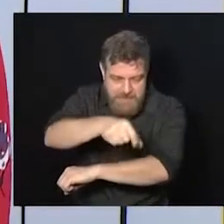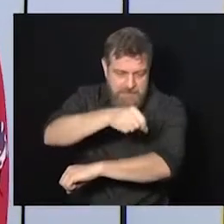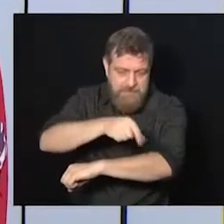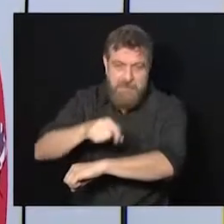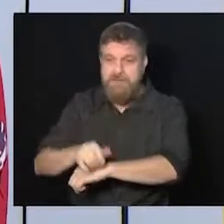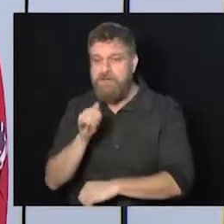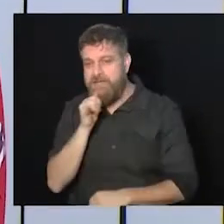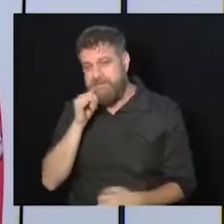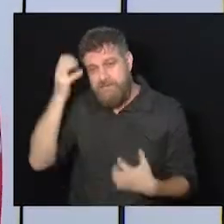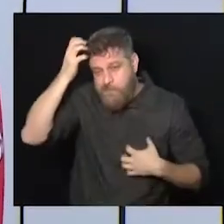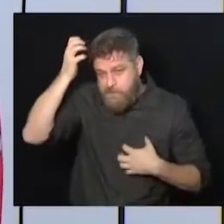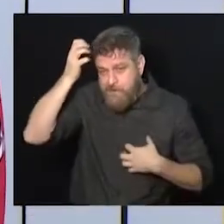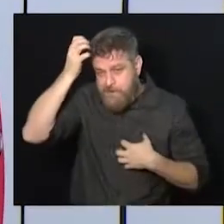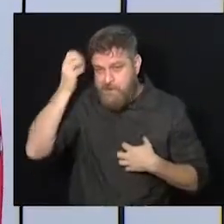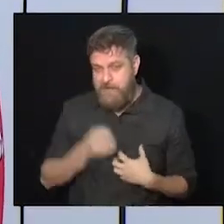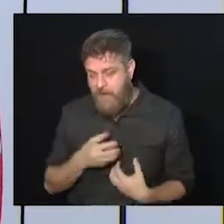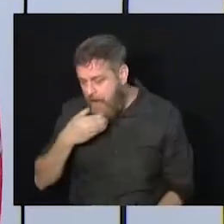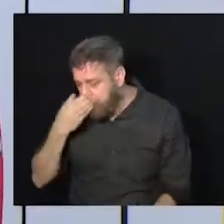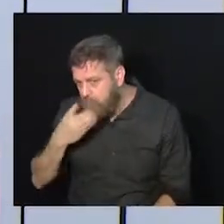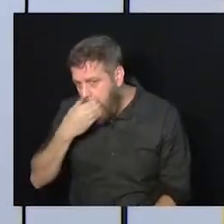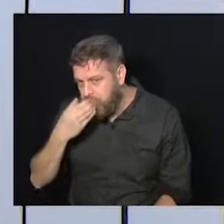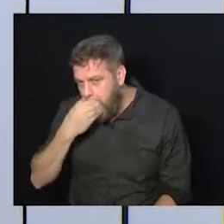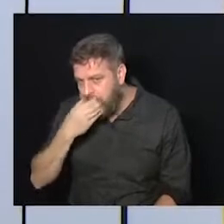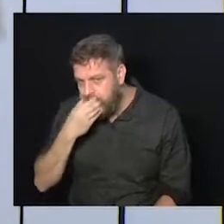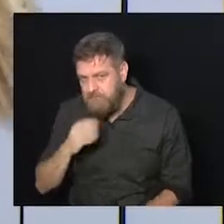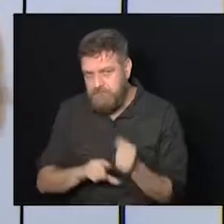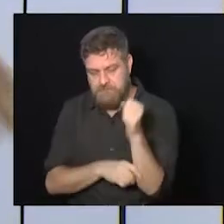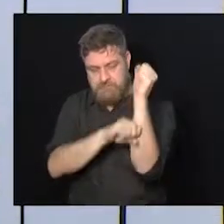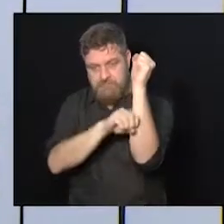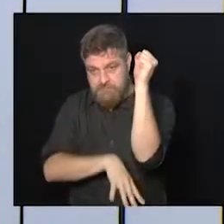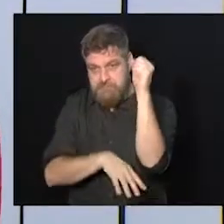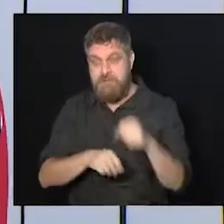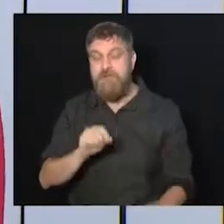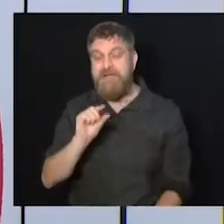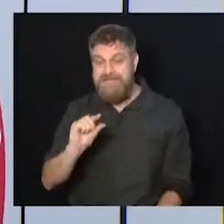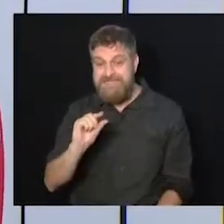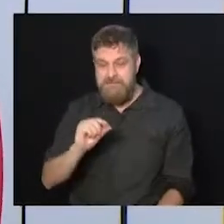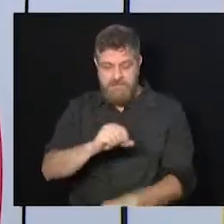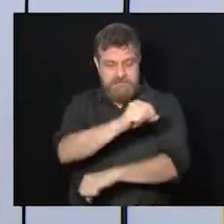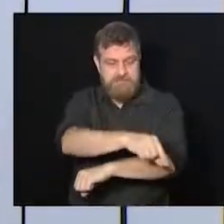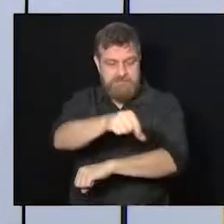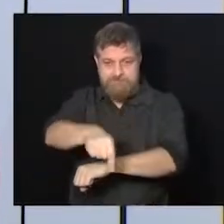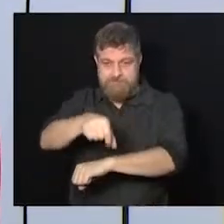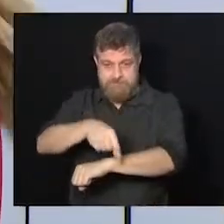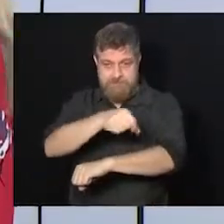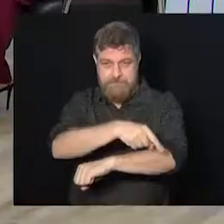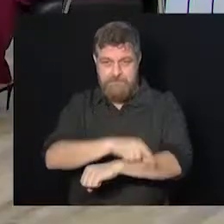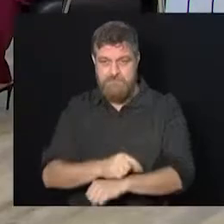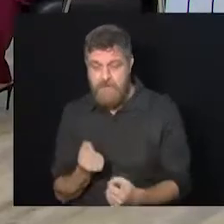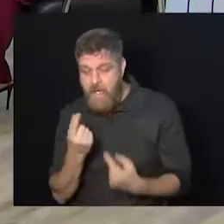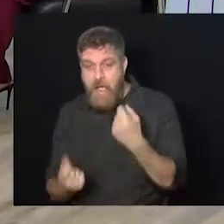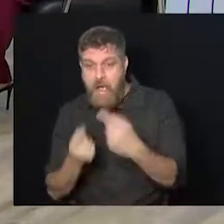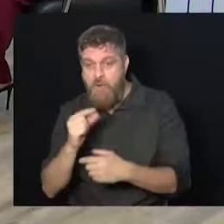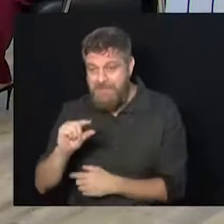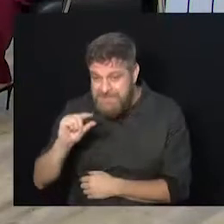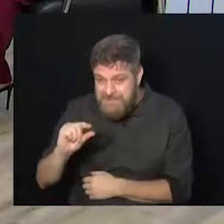que ingere o fruto e depois dispersa essa semente nas fezes. E algumas sementes, né,